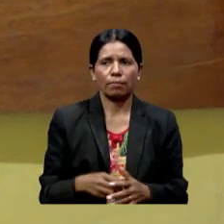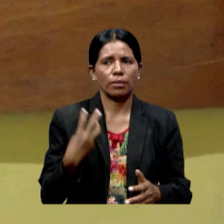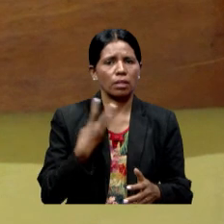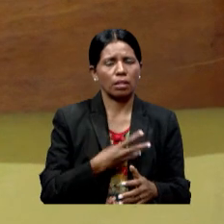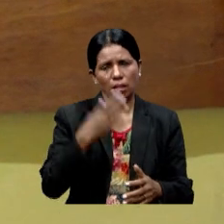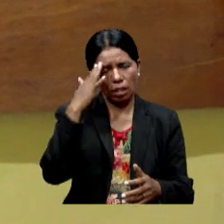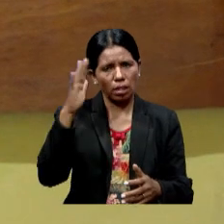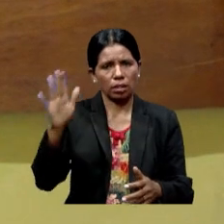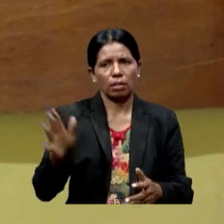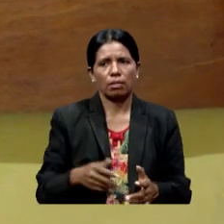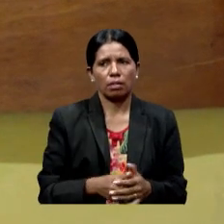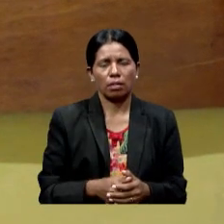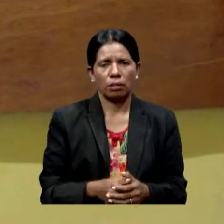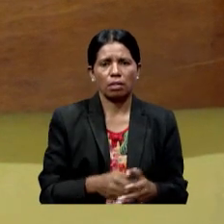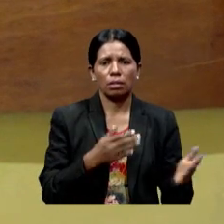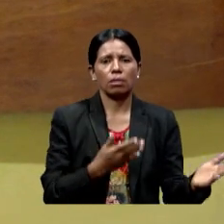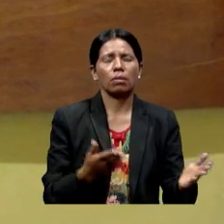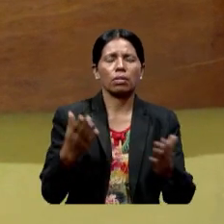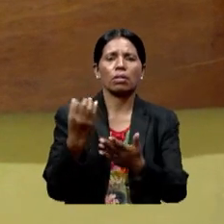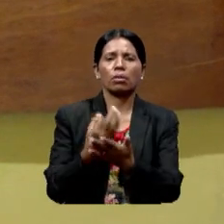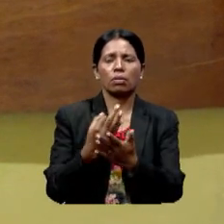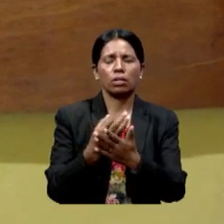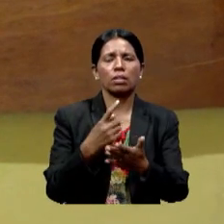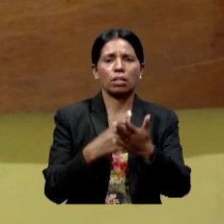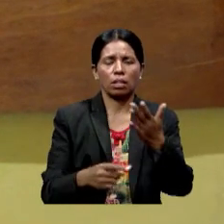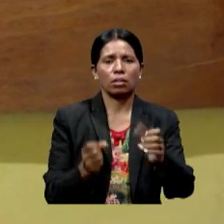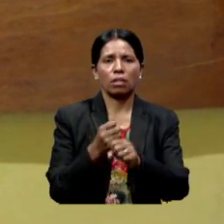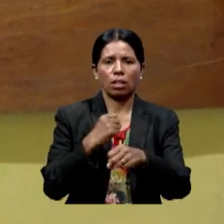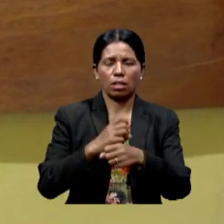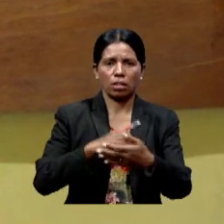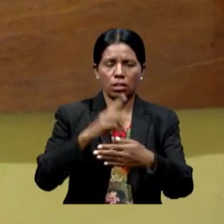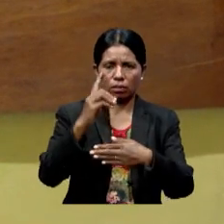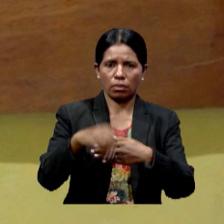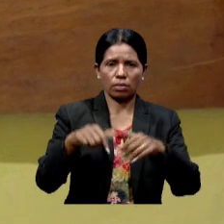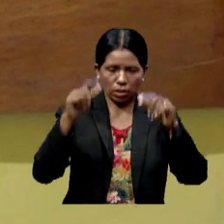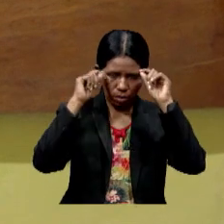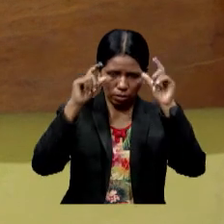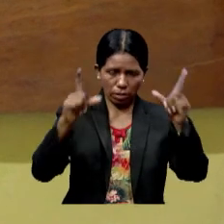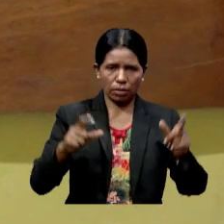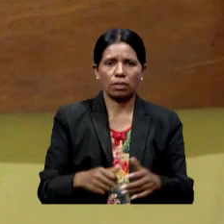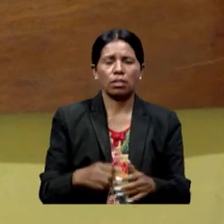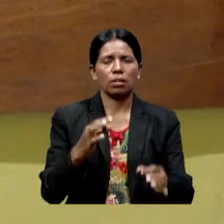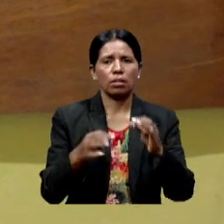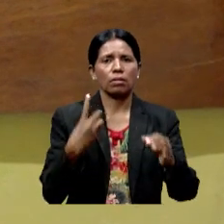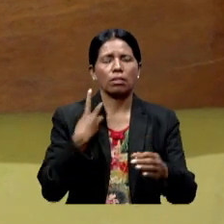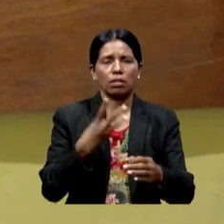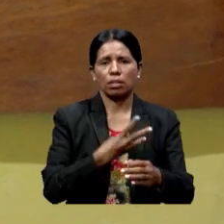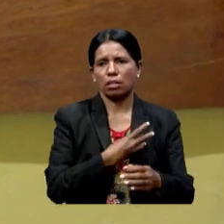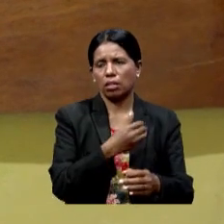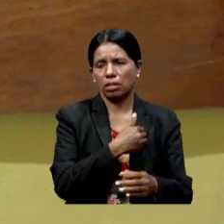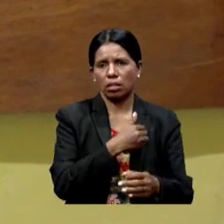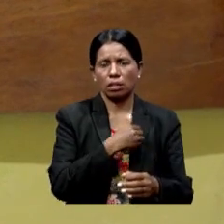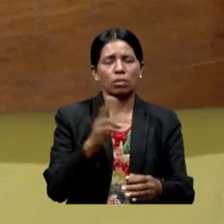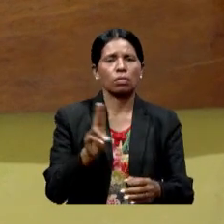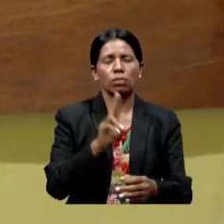teme atu bele hoditan fundos ne bema ata halo desenvolvimento de Timor se será que ita rasik sidau bele usa